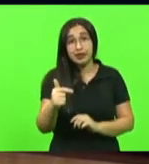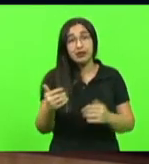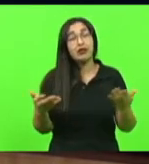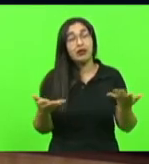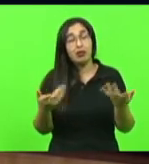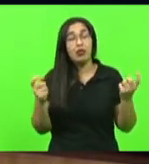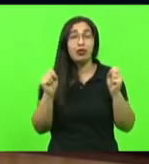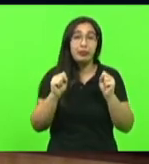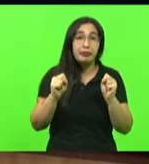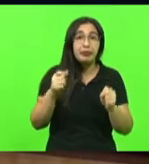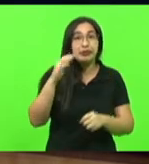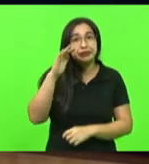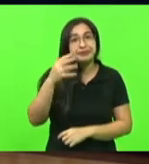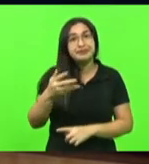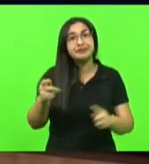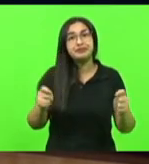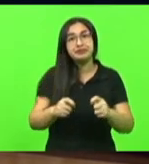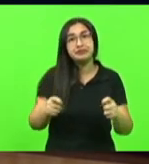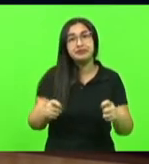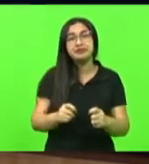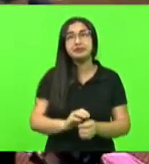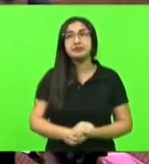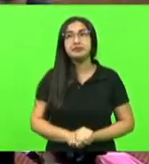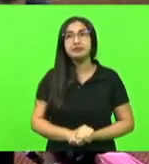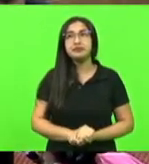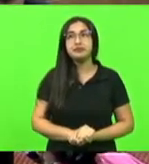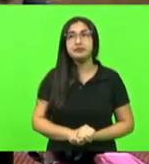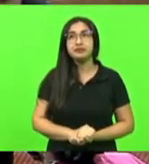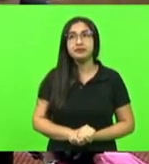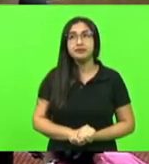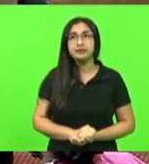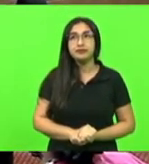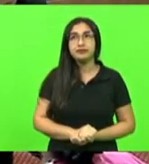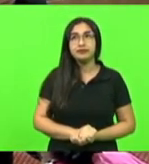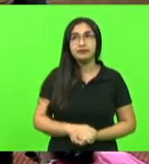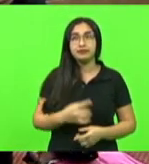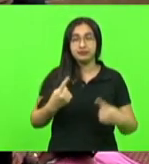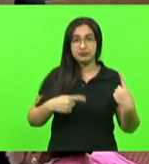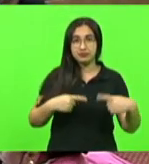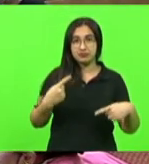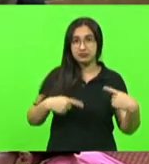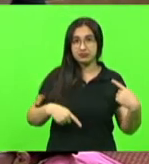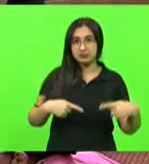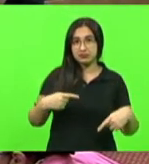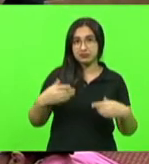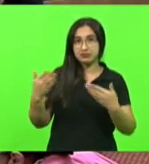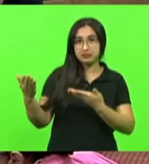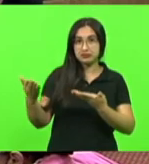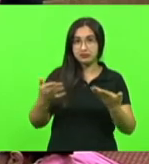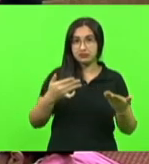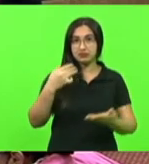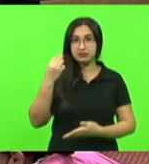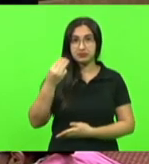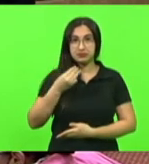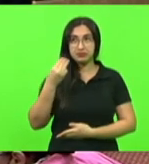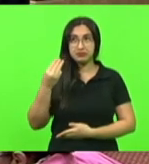consiga resolver. Obrigada. Presidente. Pode discutir a matéria ainda com a palavra ao deputado Márcio Machado.